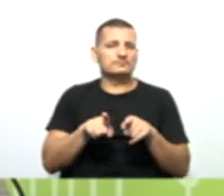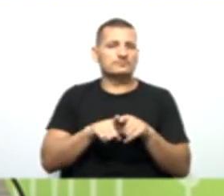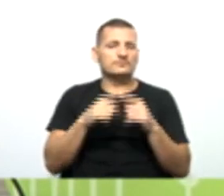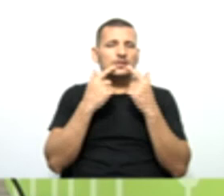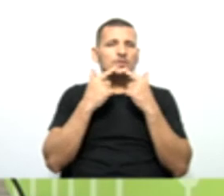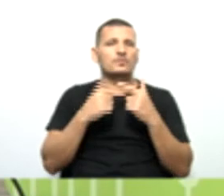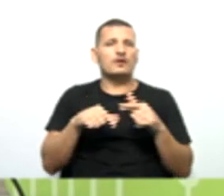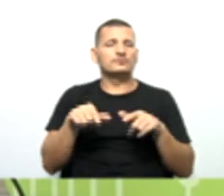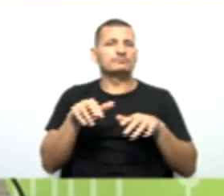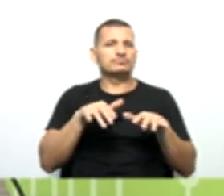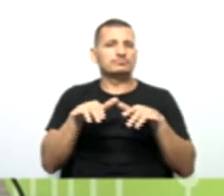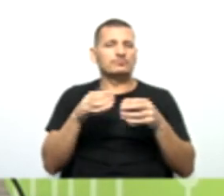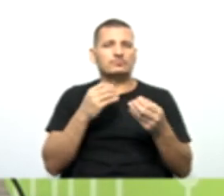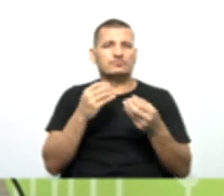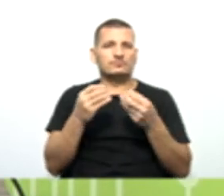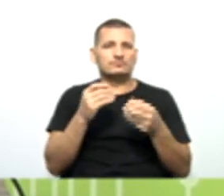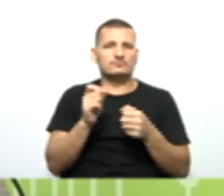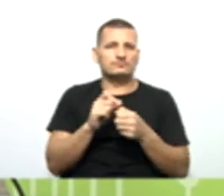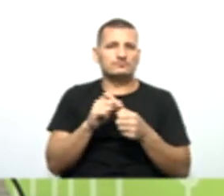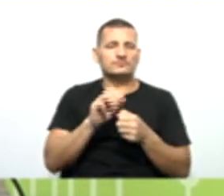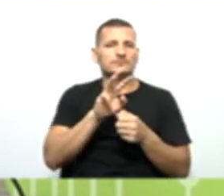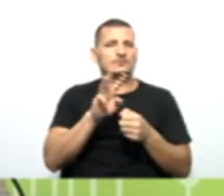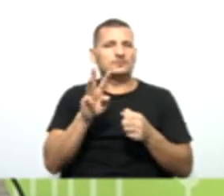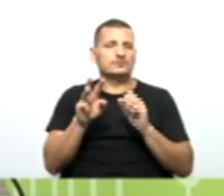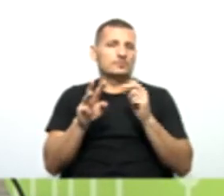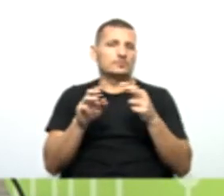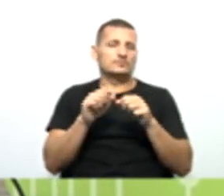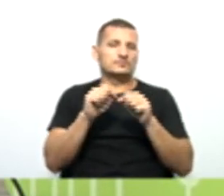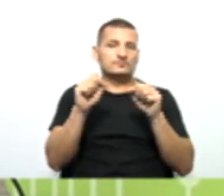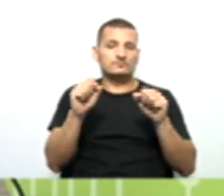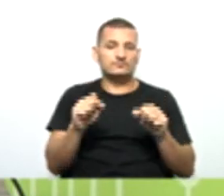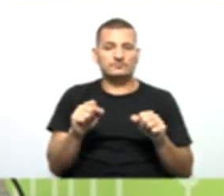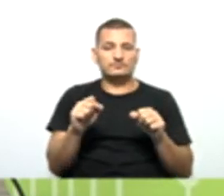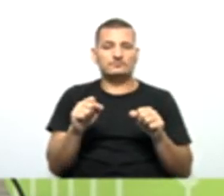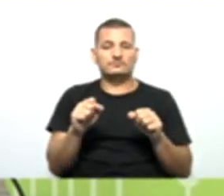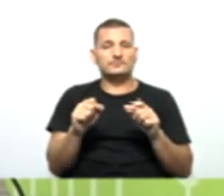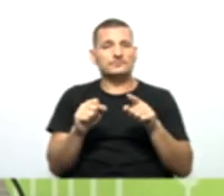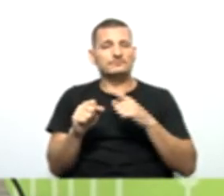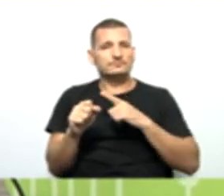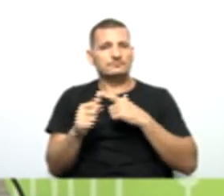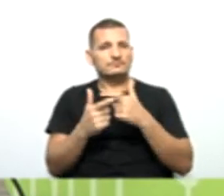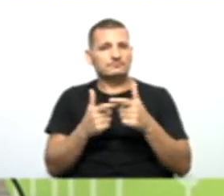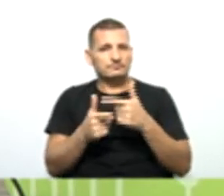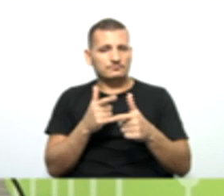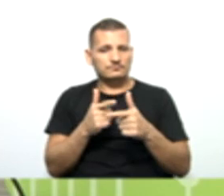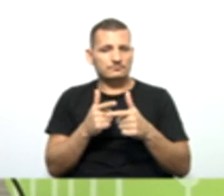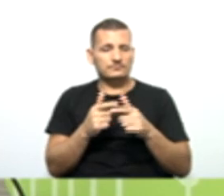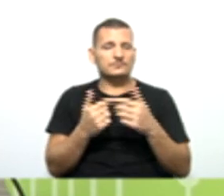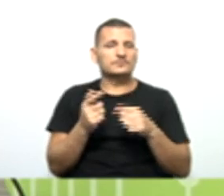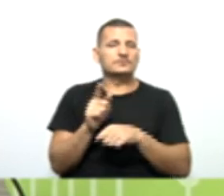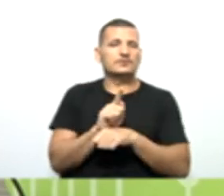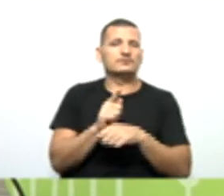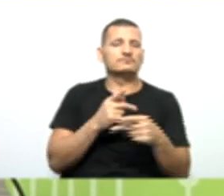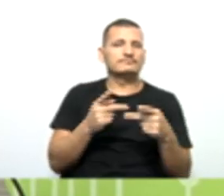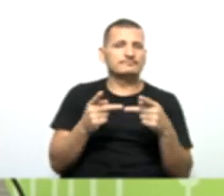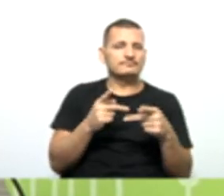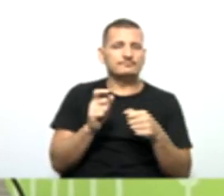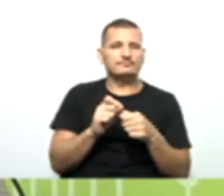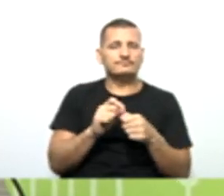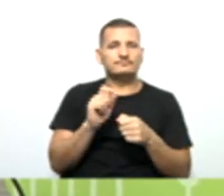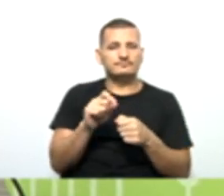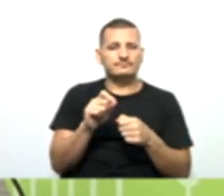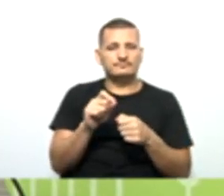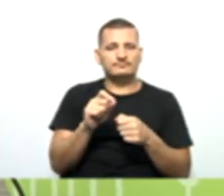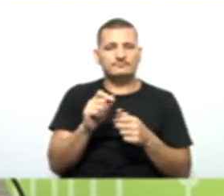como que vai ser feito aquele site ou aquele software, e aí você tem problemas. Aí o gerente de projeto tem que fazer o quê?